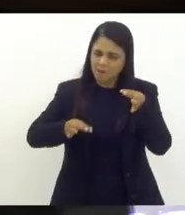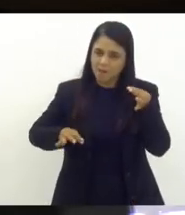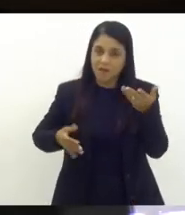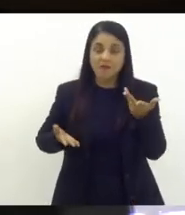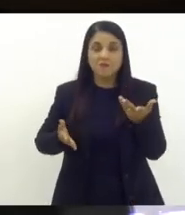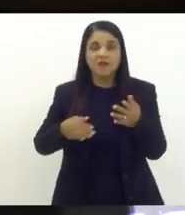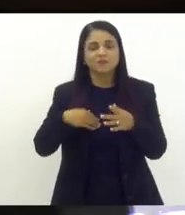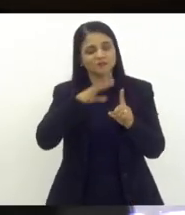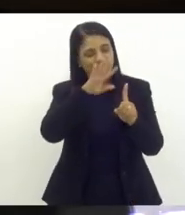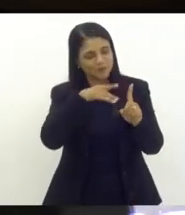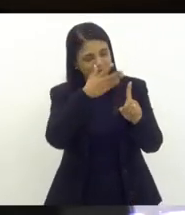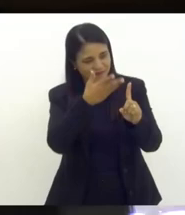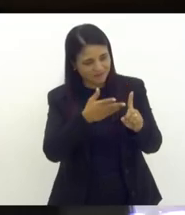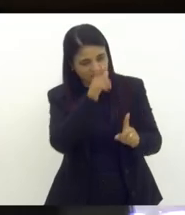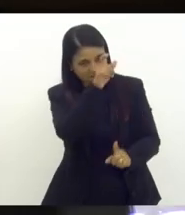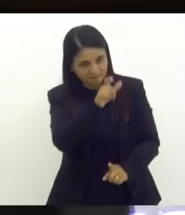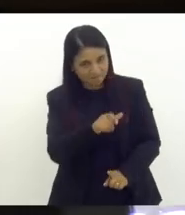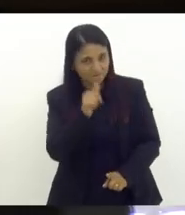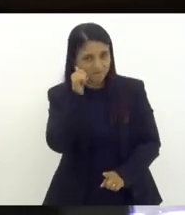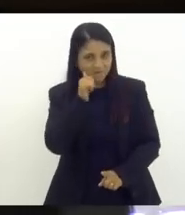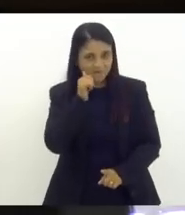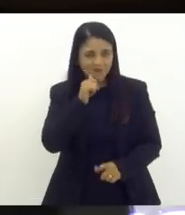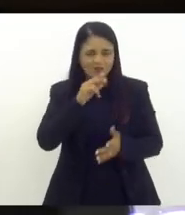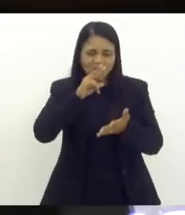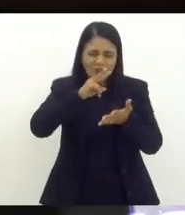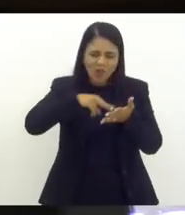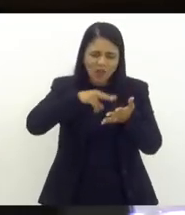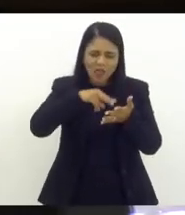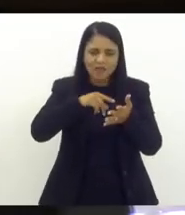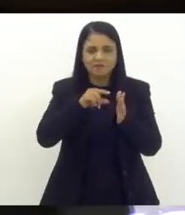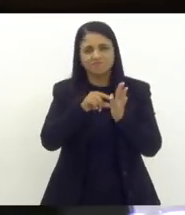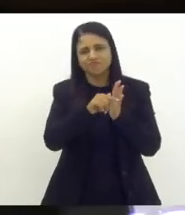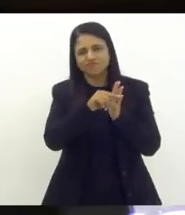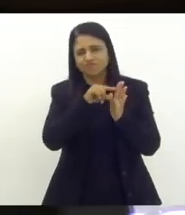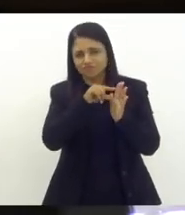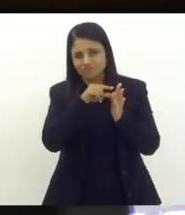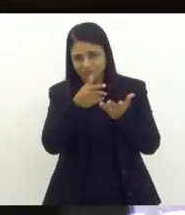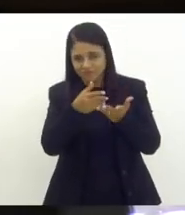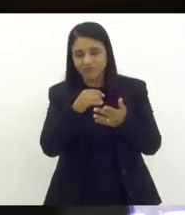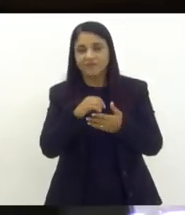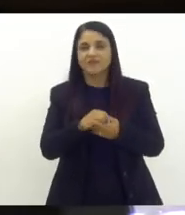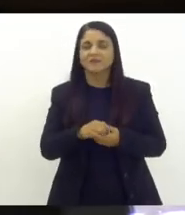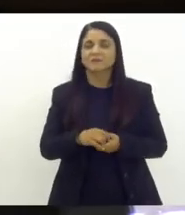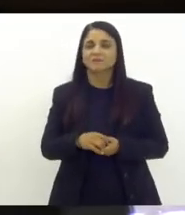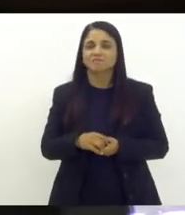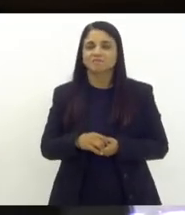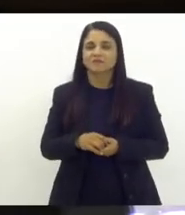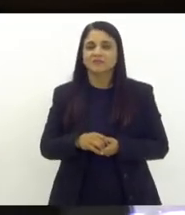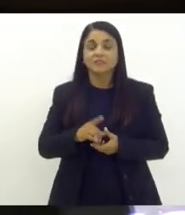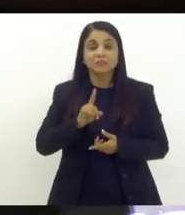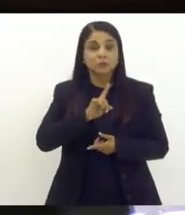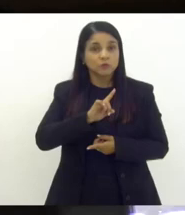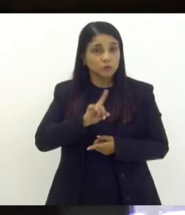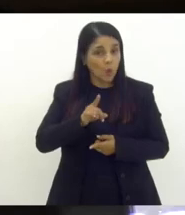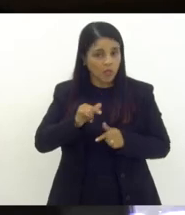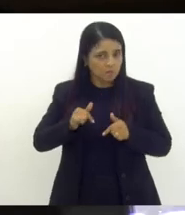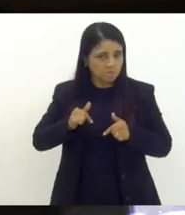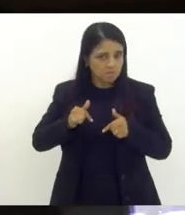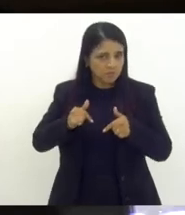nossa homenageada mas eu quero ler aqui um pequeno trecho que diz o seguinte não há missão tão